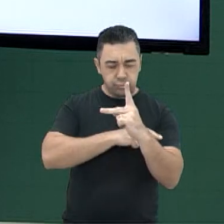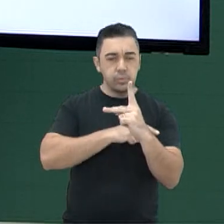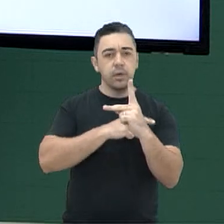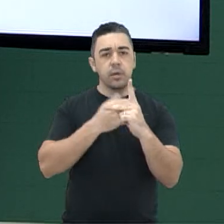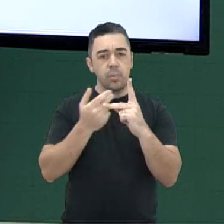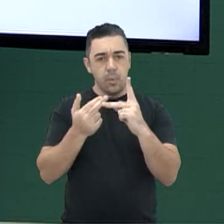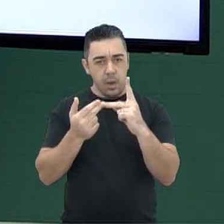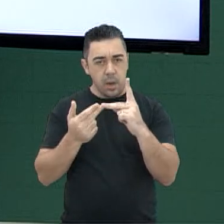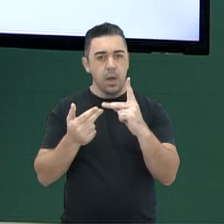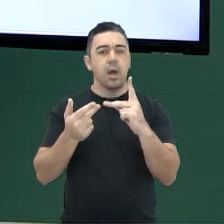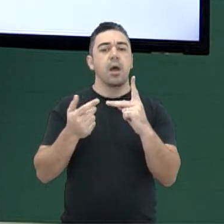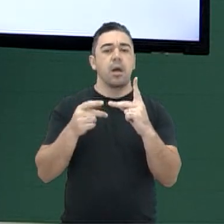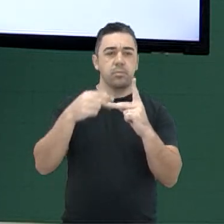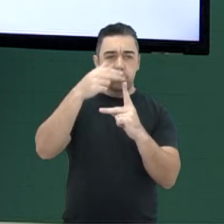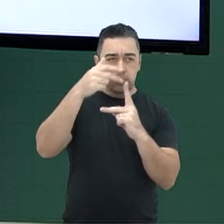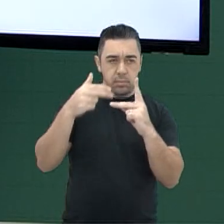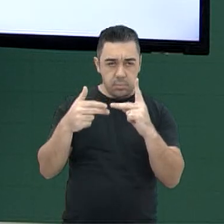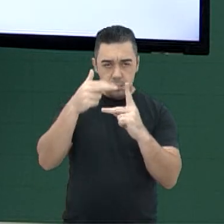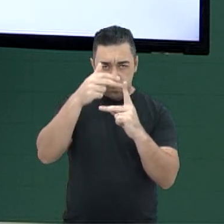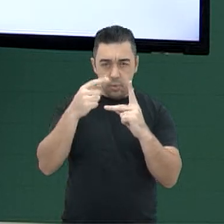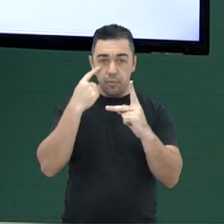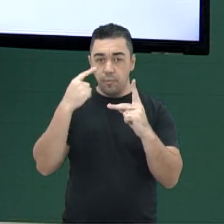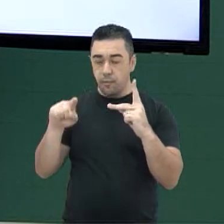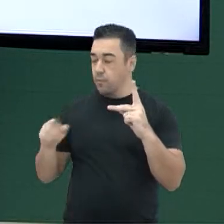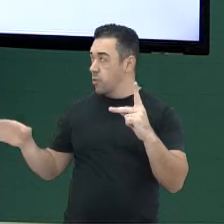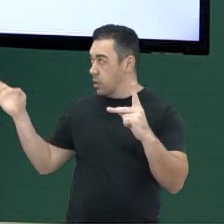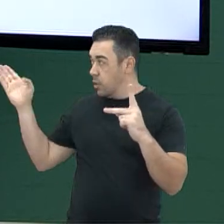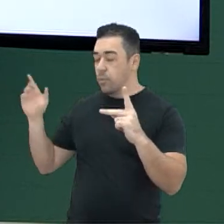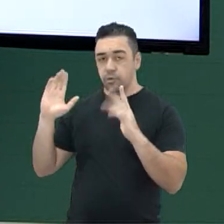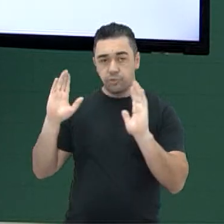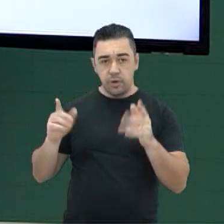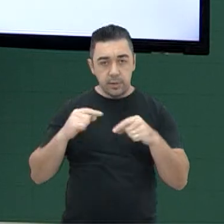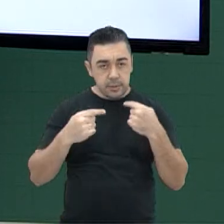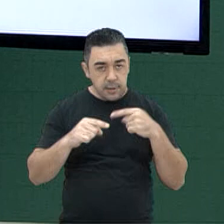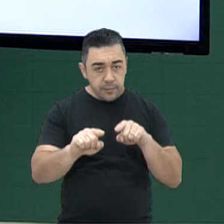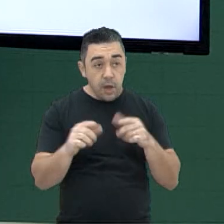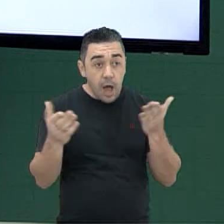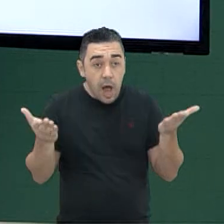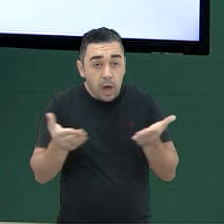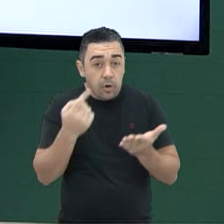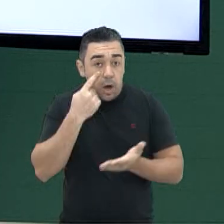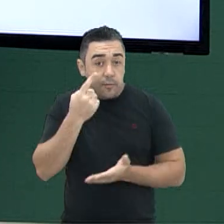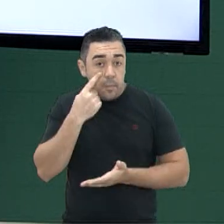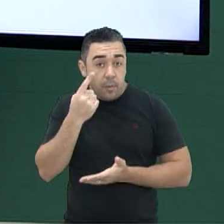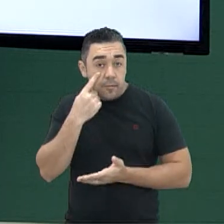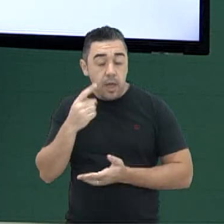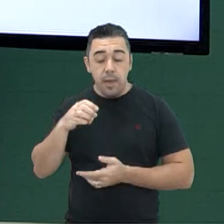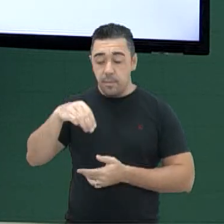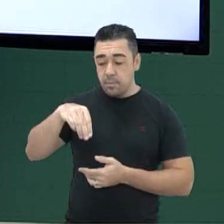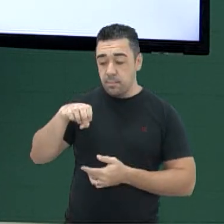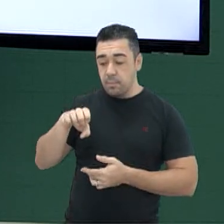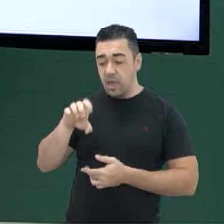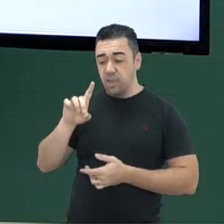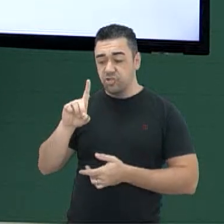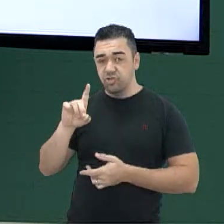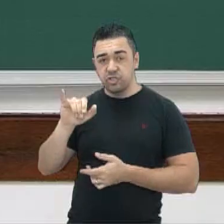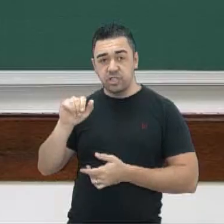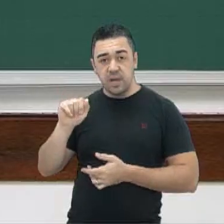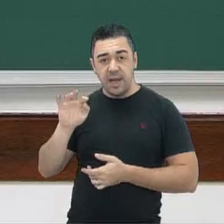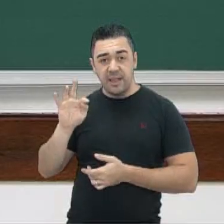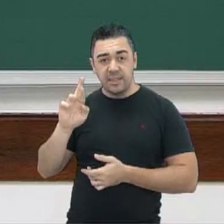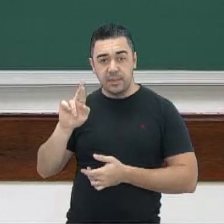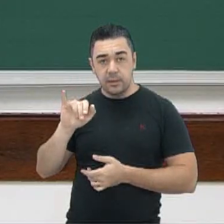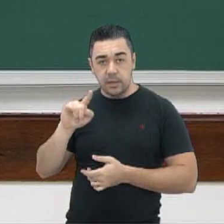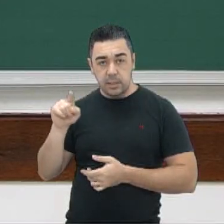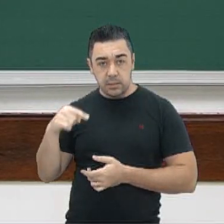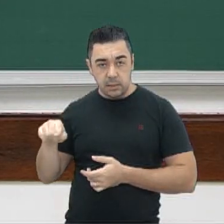partes iguais, em partes congruentes. Olhamos o nosso desafio e agora nós vamos para a mediatriz. Vejam bem,